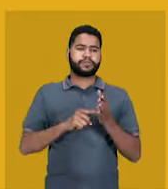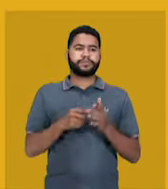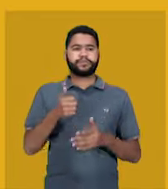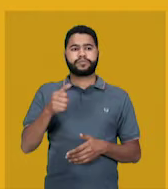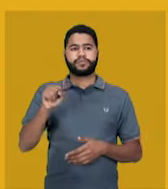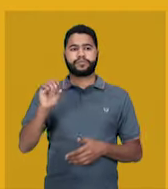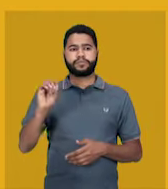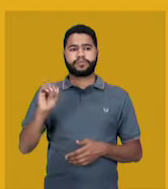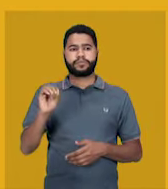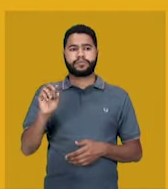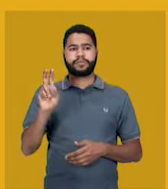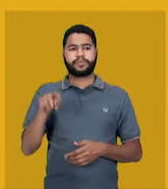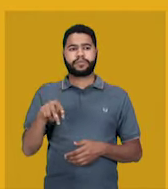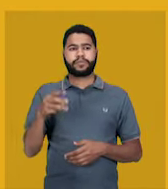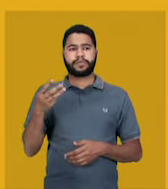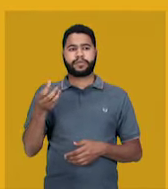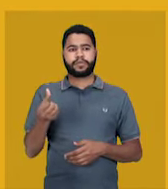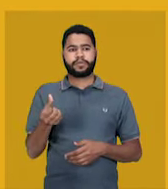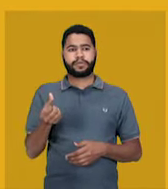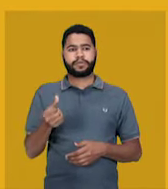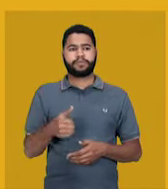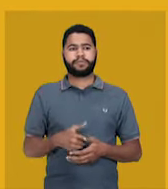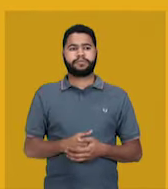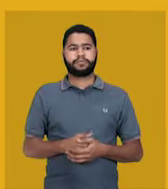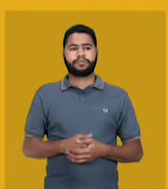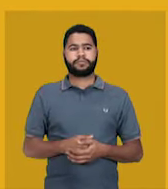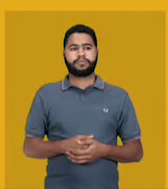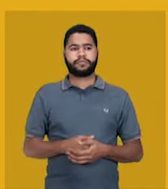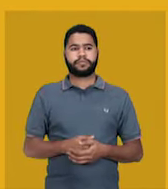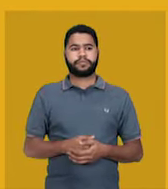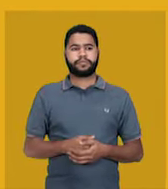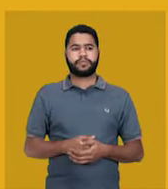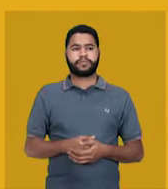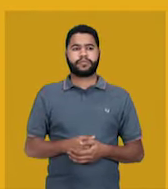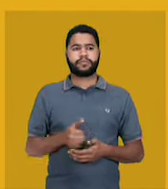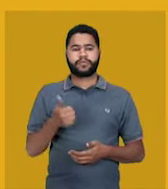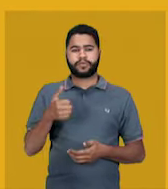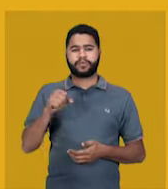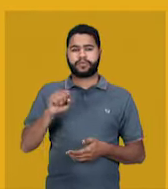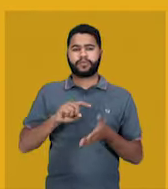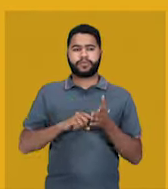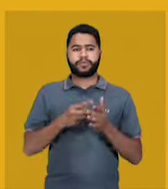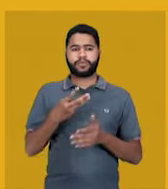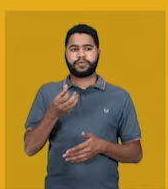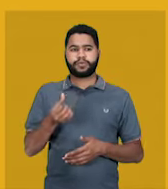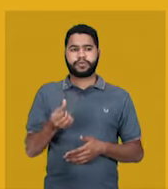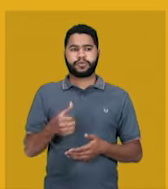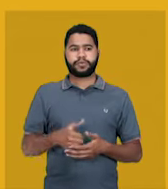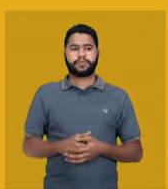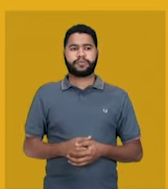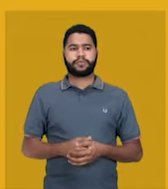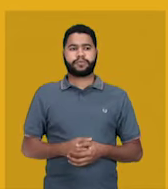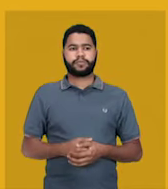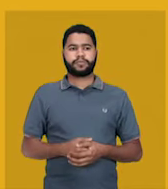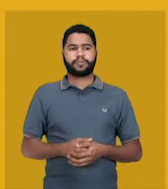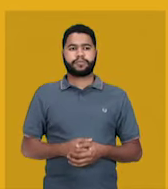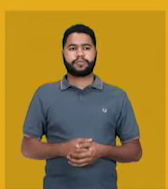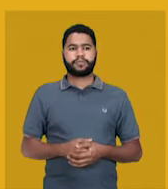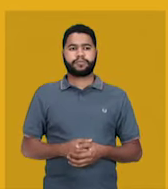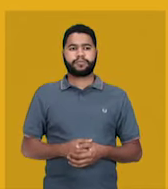180 dividido por 5 vai dar 36. Então, x vai ser igual a 18 vezes 36.